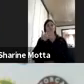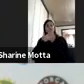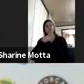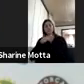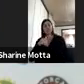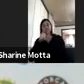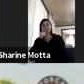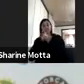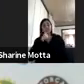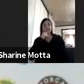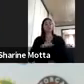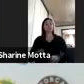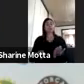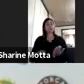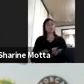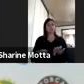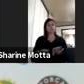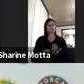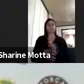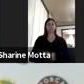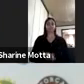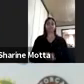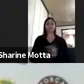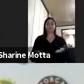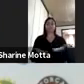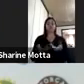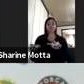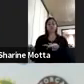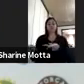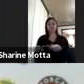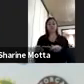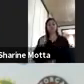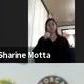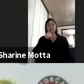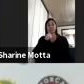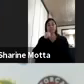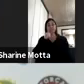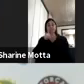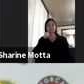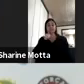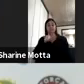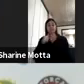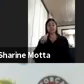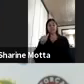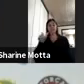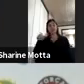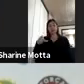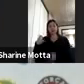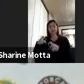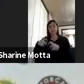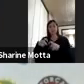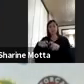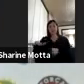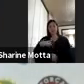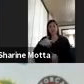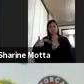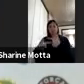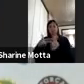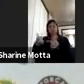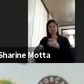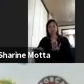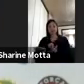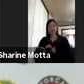de mulheres e crianças. E quem vai estar aqui conosco hoje, a nossa convidada, é a procuradora do Ministério Público do